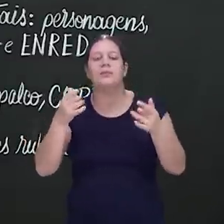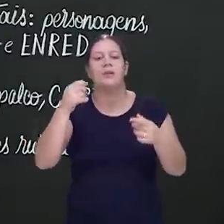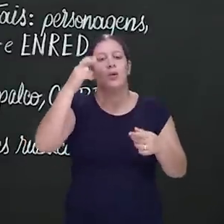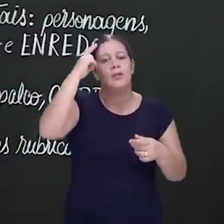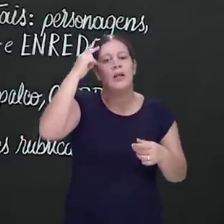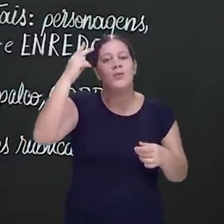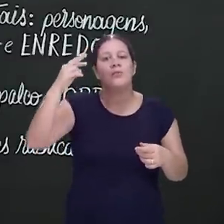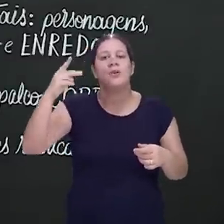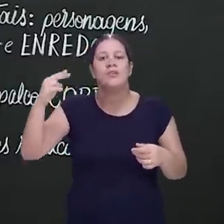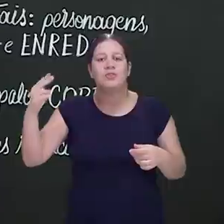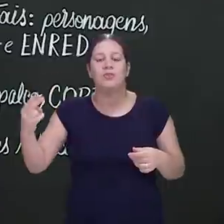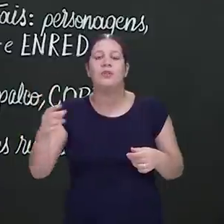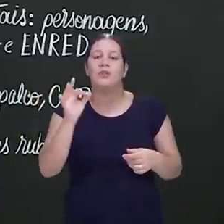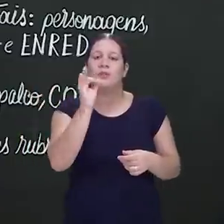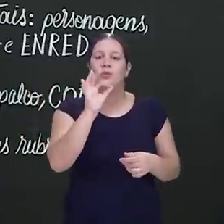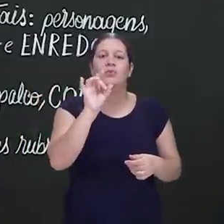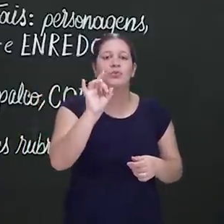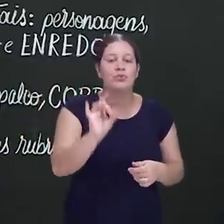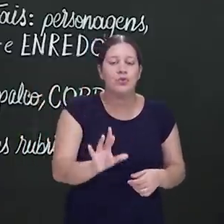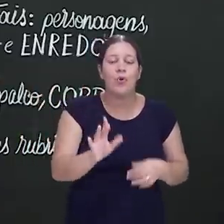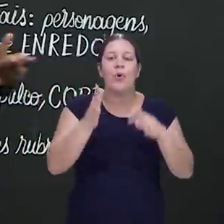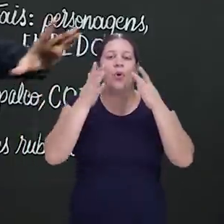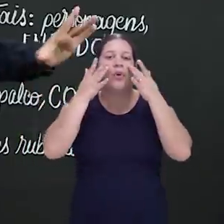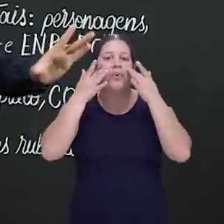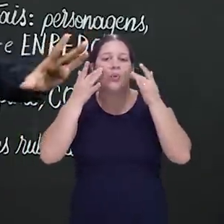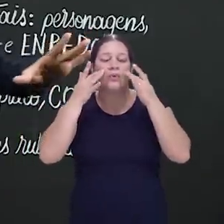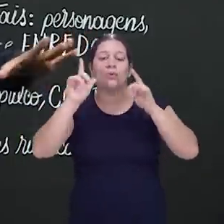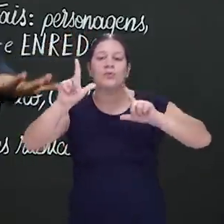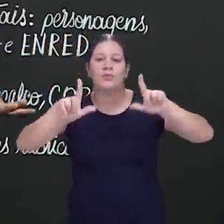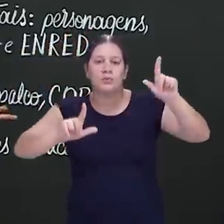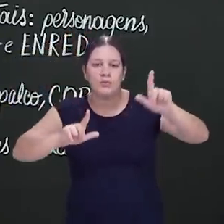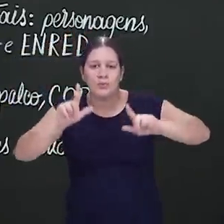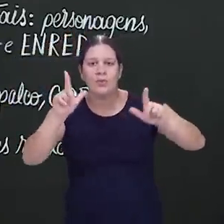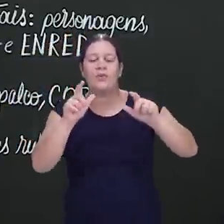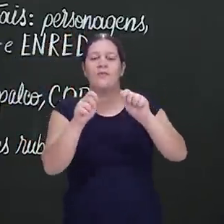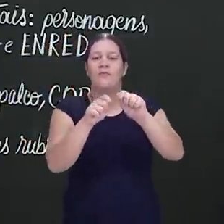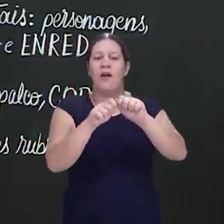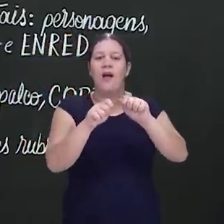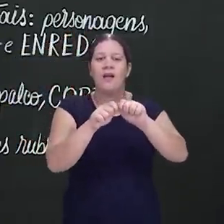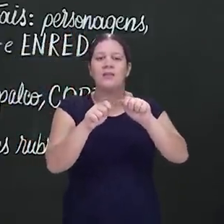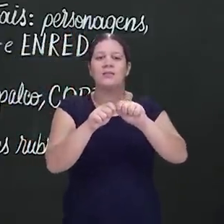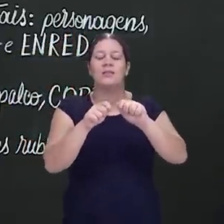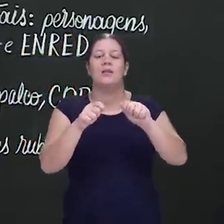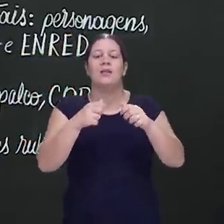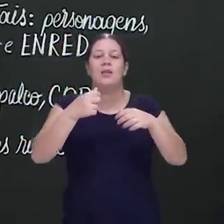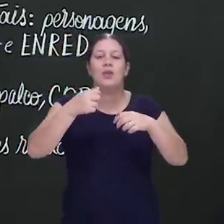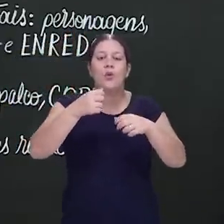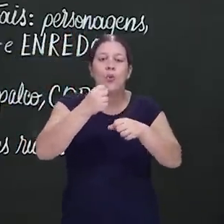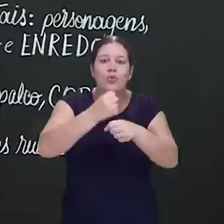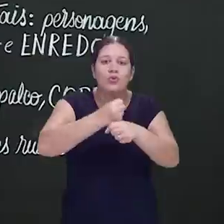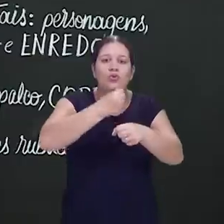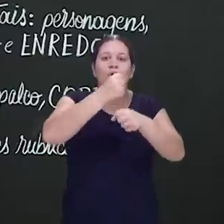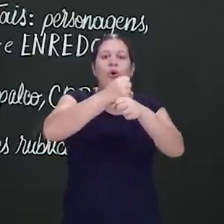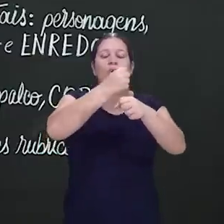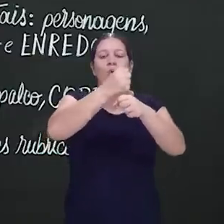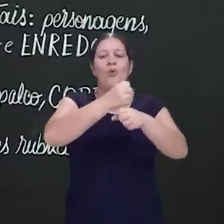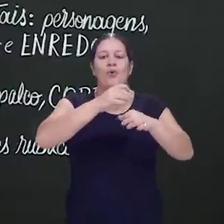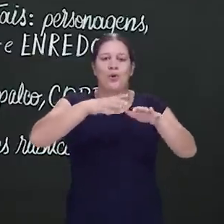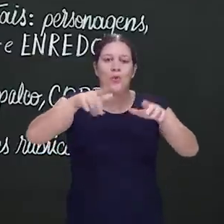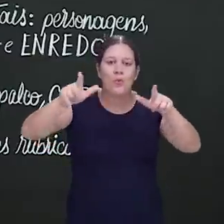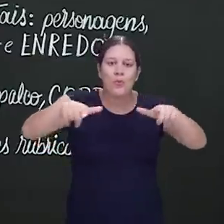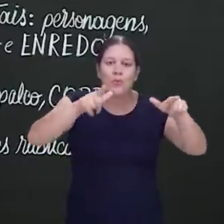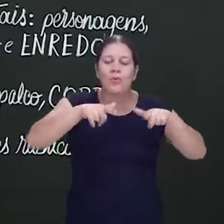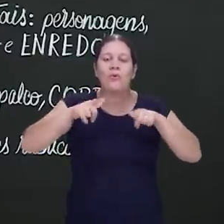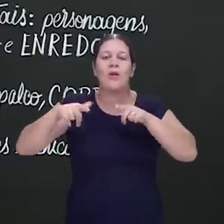da imaginação, não só do ator, nem do cenógrafo, que é aquela pessoa que constrói o cenário, mas do autor, que em um